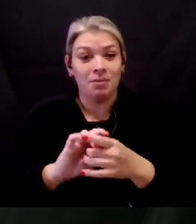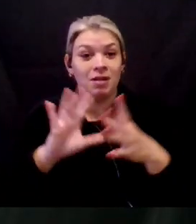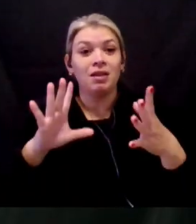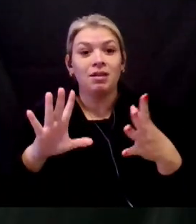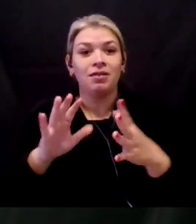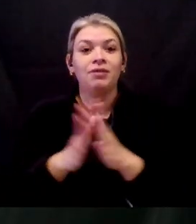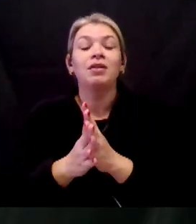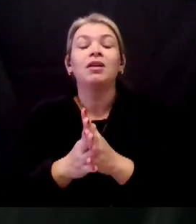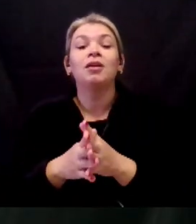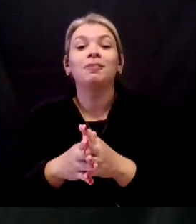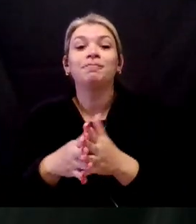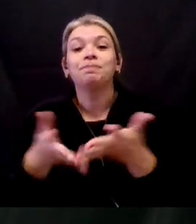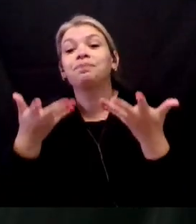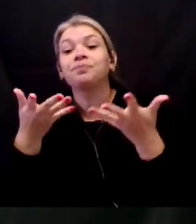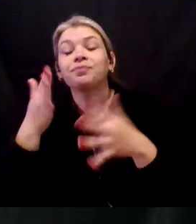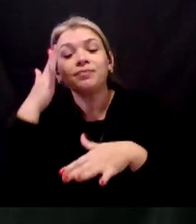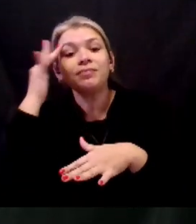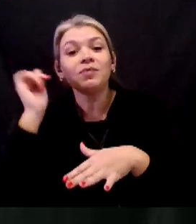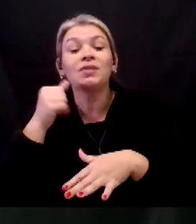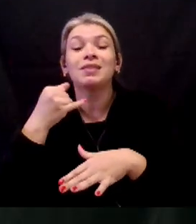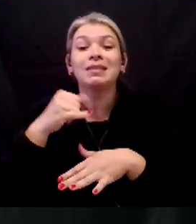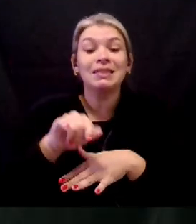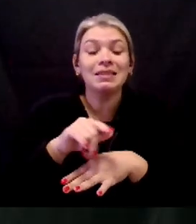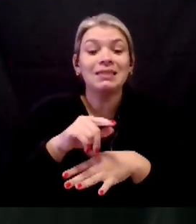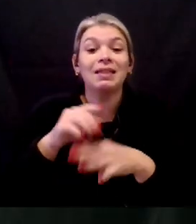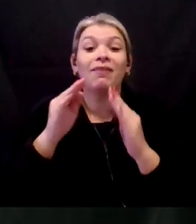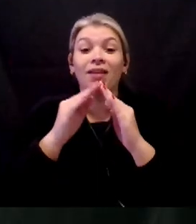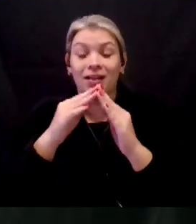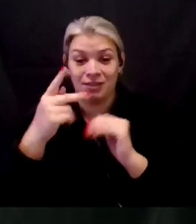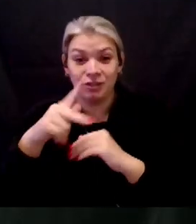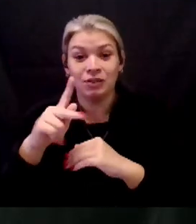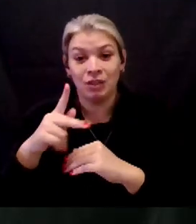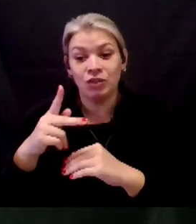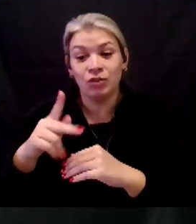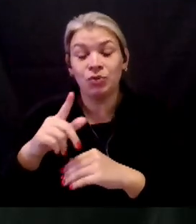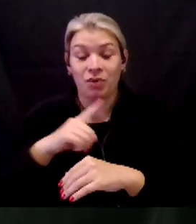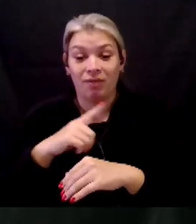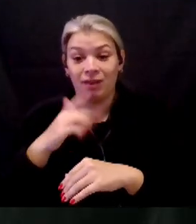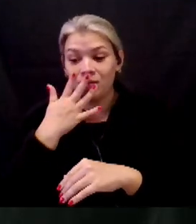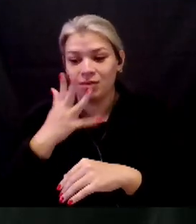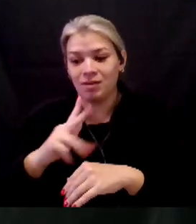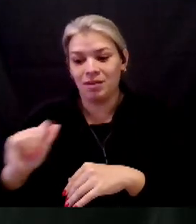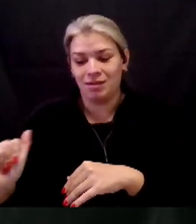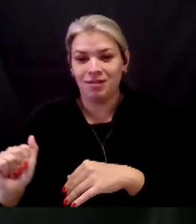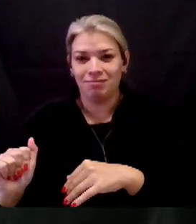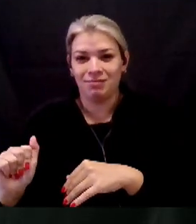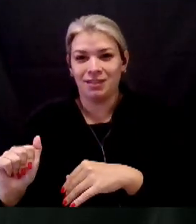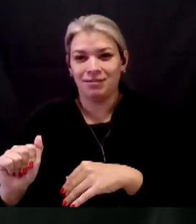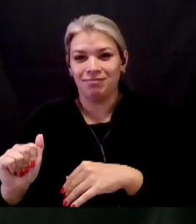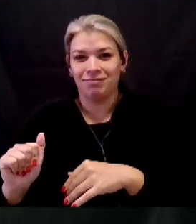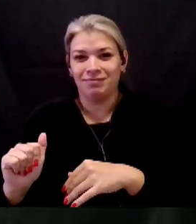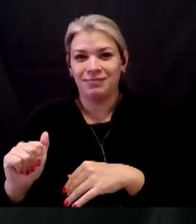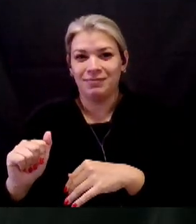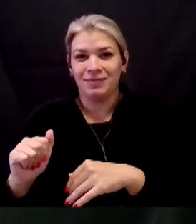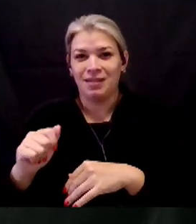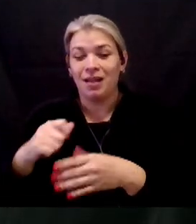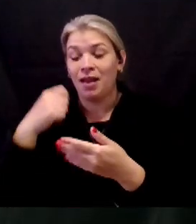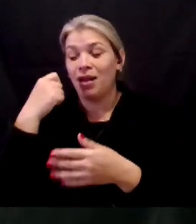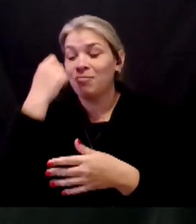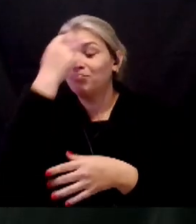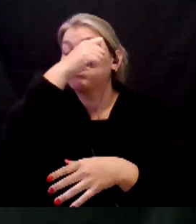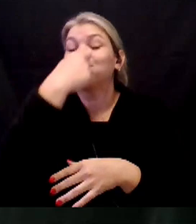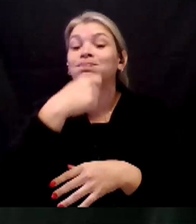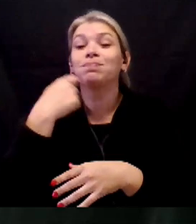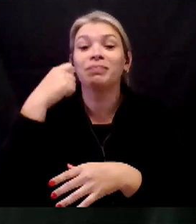criança? Tem aí na caixinha de brinquedos aquela maquiagenzinha que a gente compra naquelas lojas, produto baratinho, né? Só